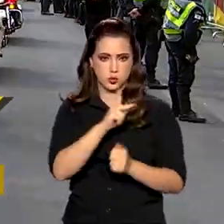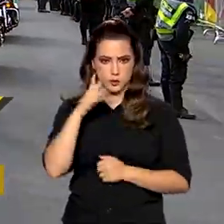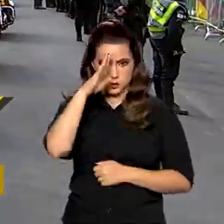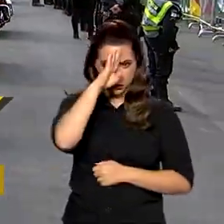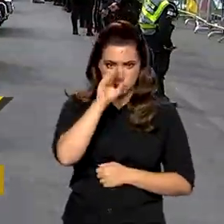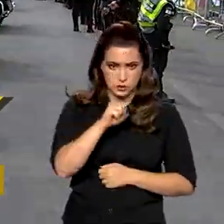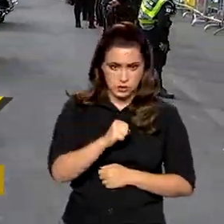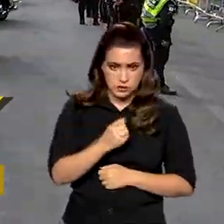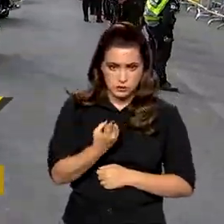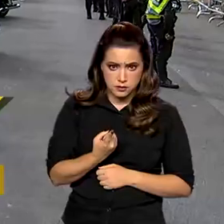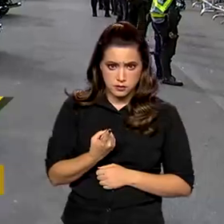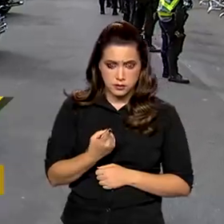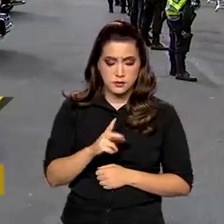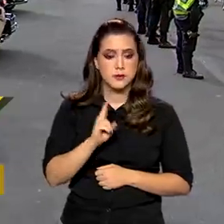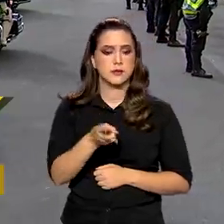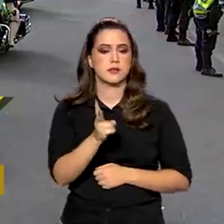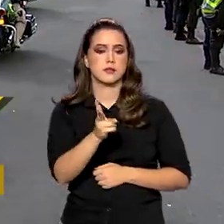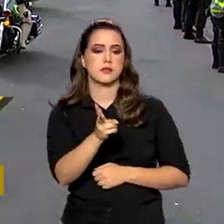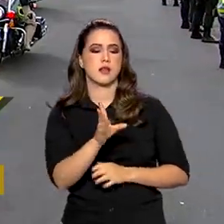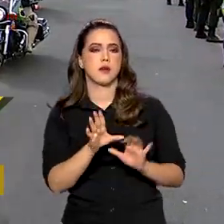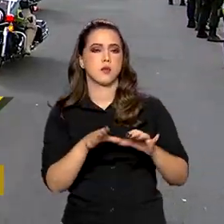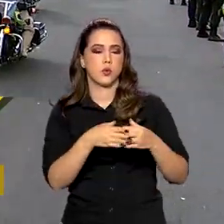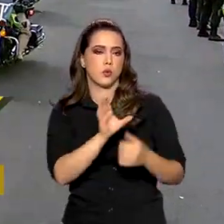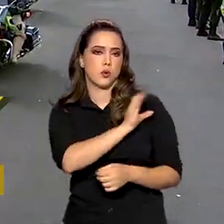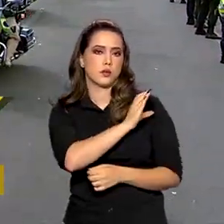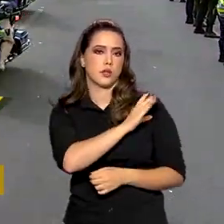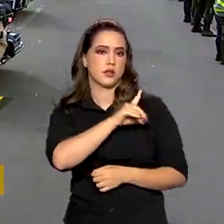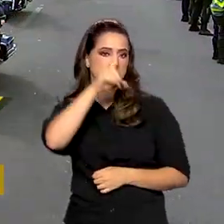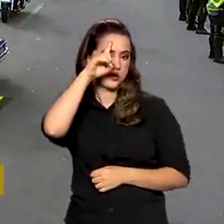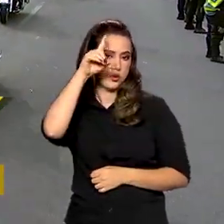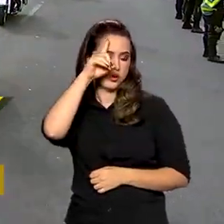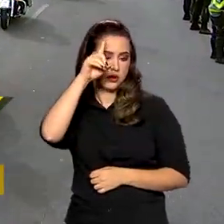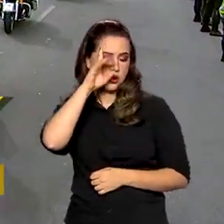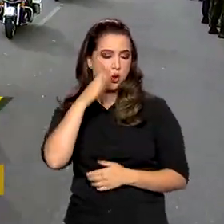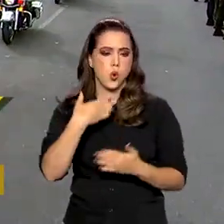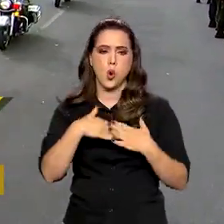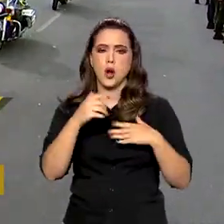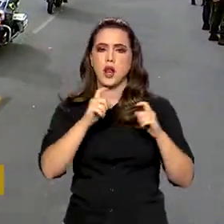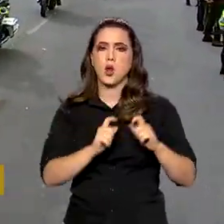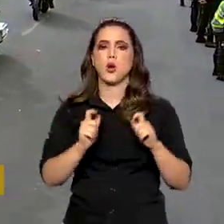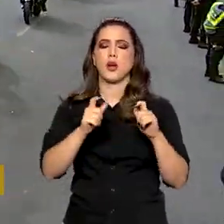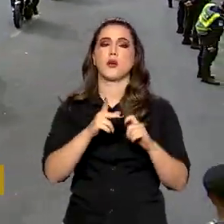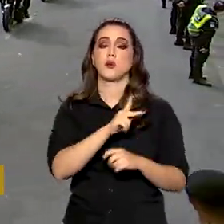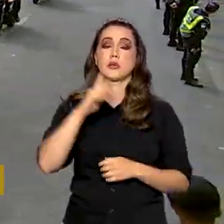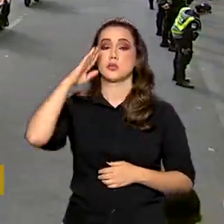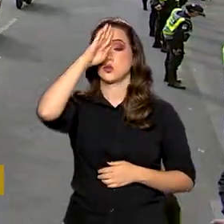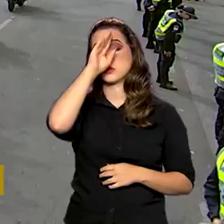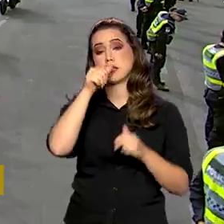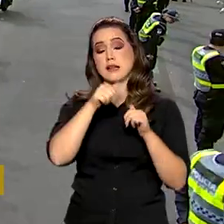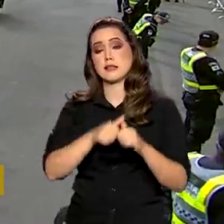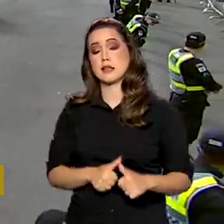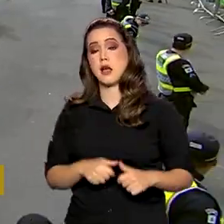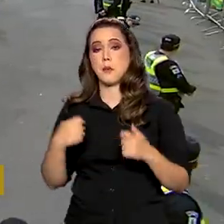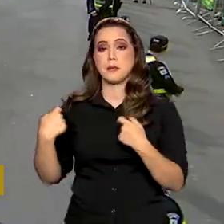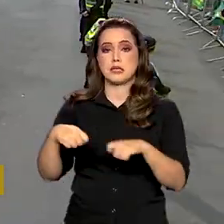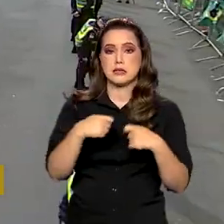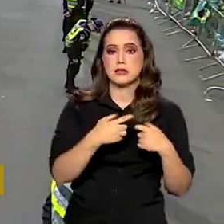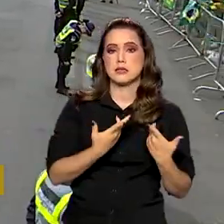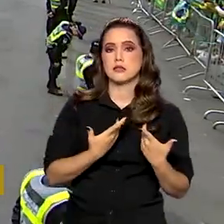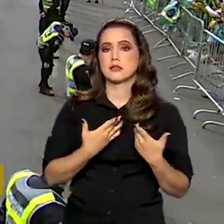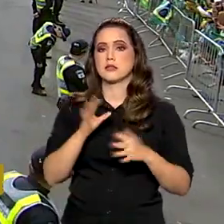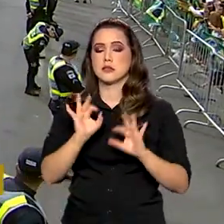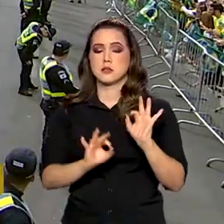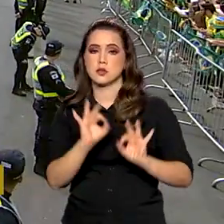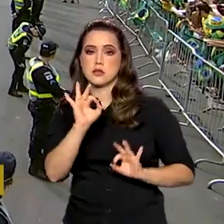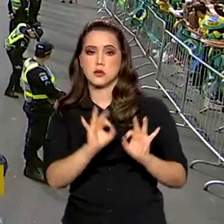existe a presença dos coordenadores de segurança diária, né? Qualquer local, qualquer evento que o presidente esteja presente, normalmente quem